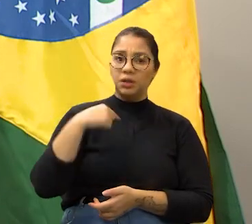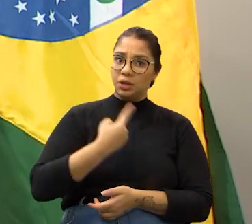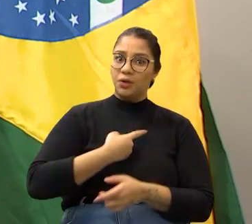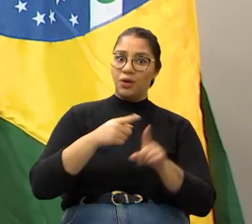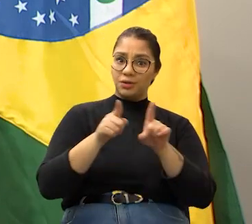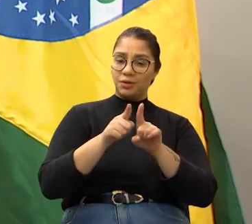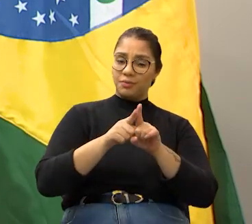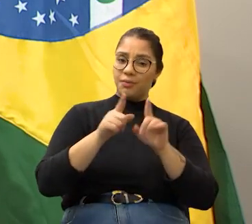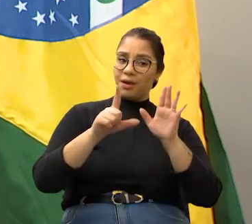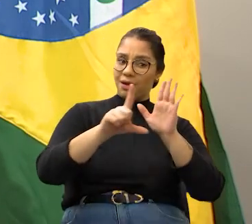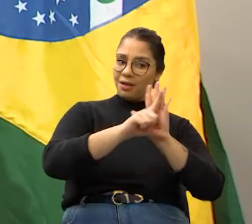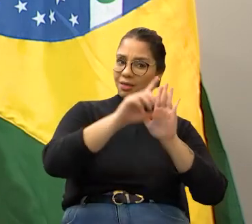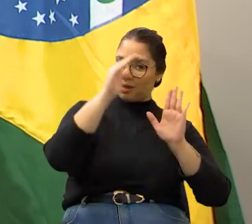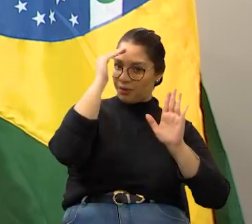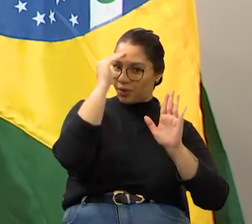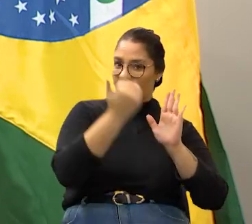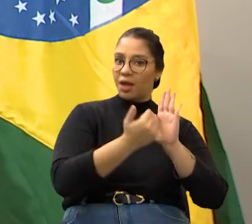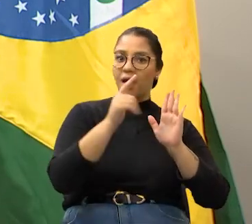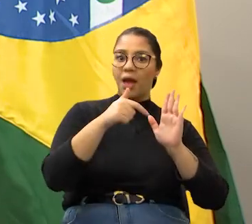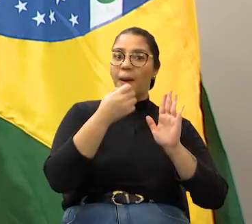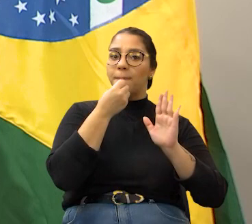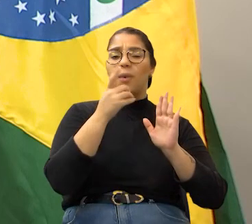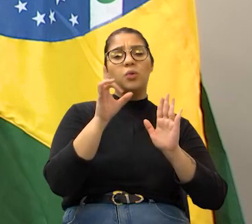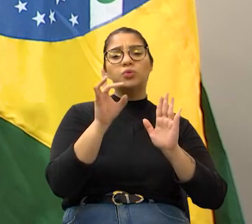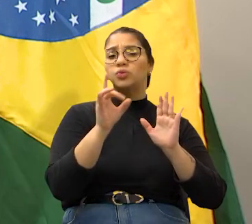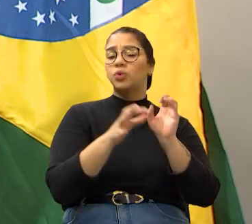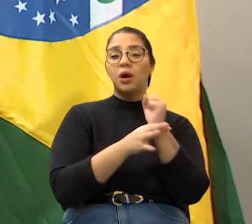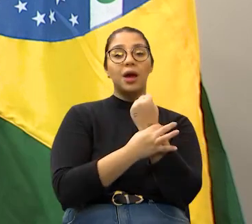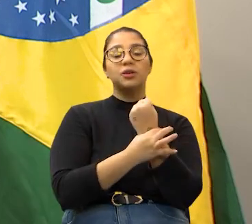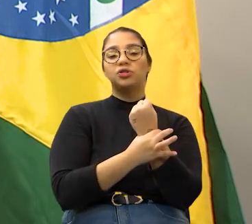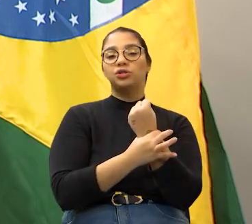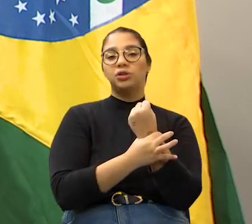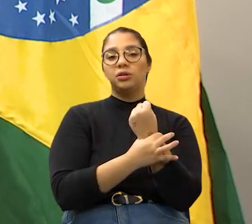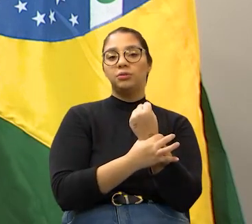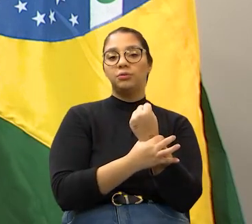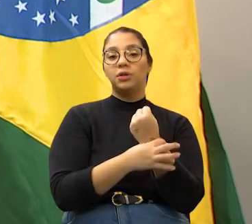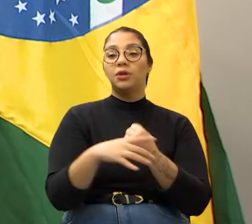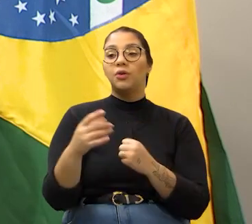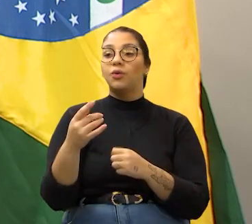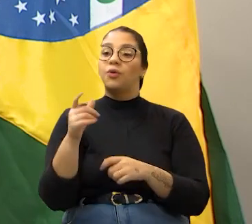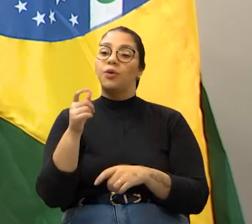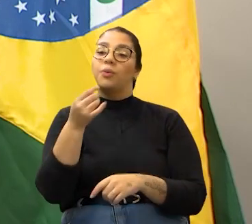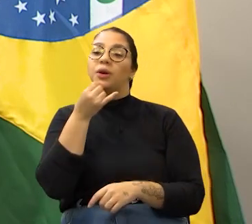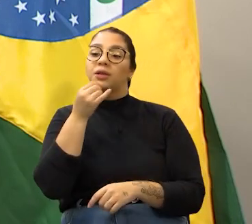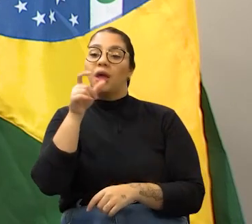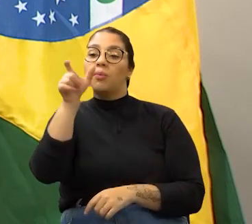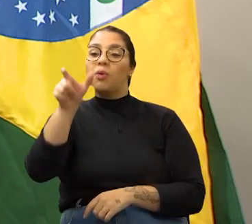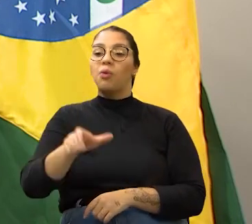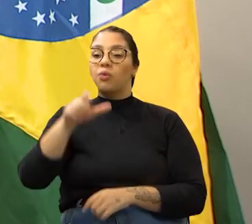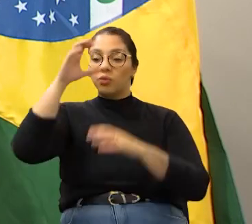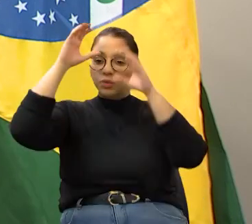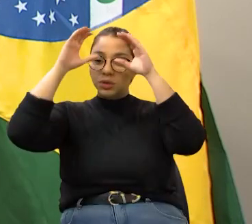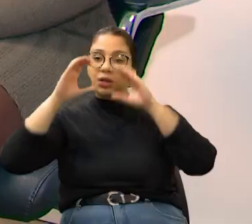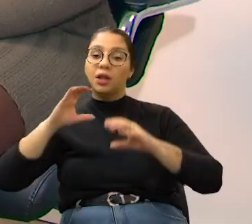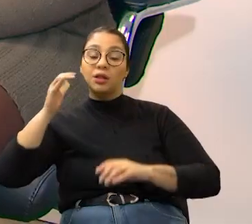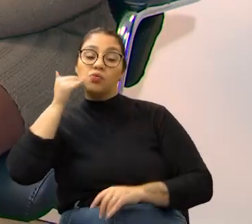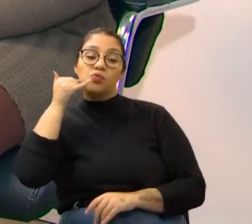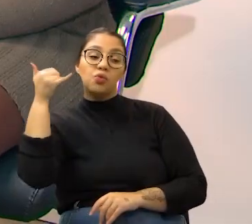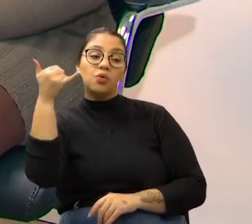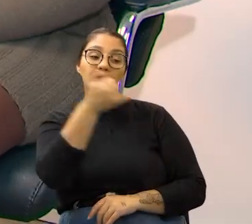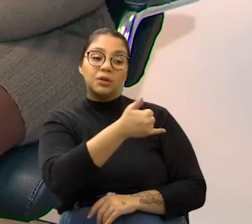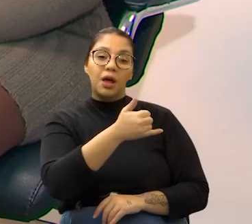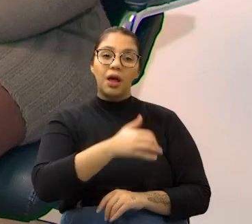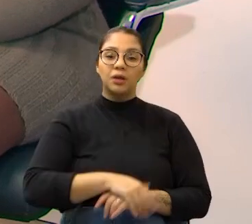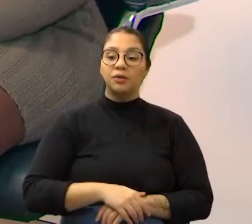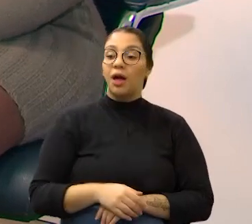saber que a gente também está cumprindo a lei, né? E isso é bom, é para ter garantia. Por exemplo, quando algum cidadão entra em contato com a Câmara e por